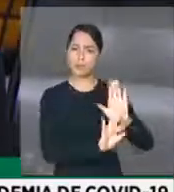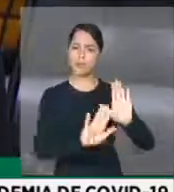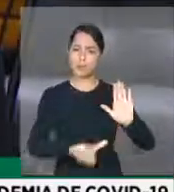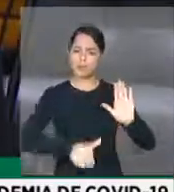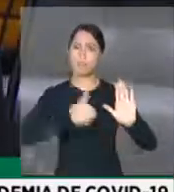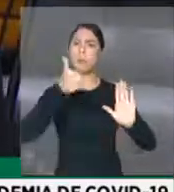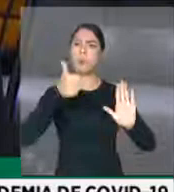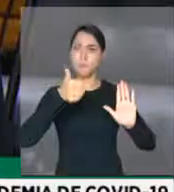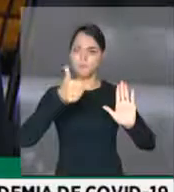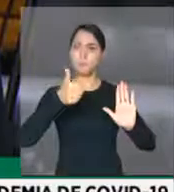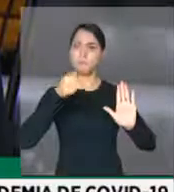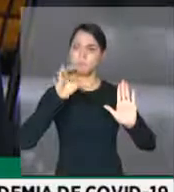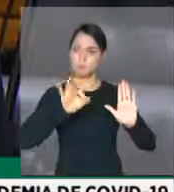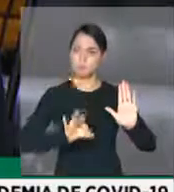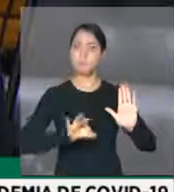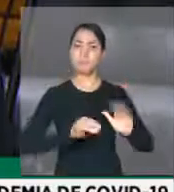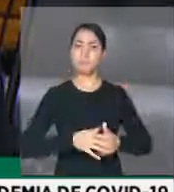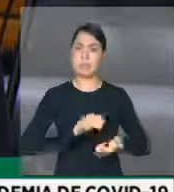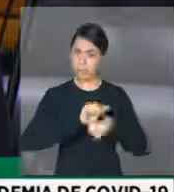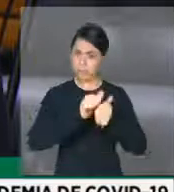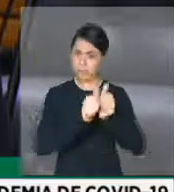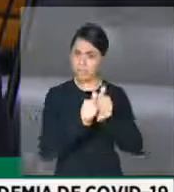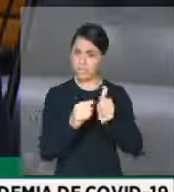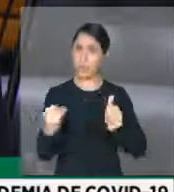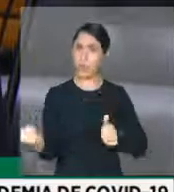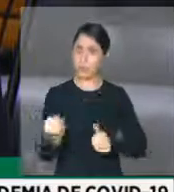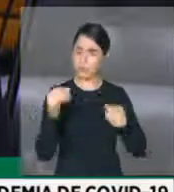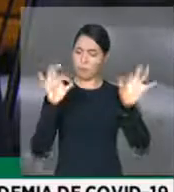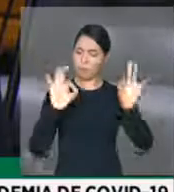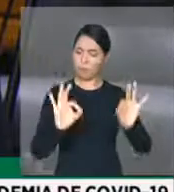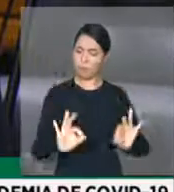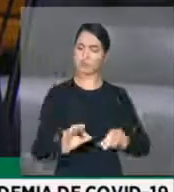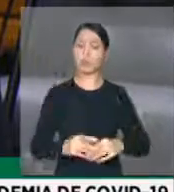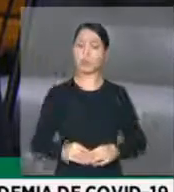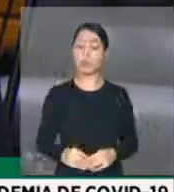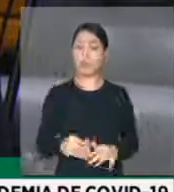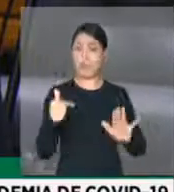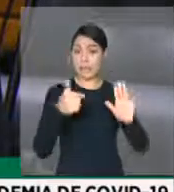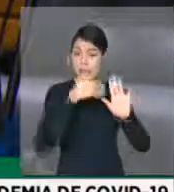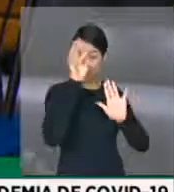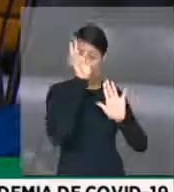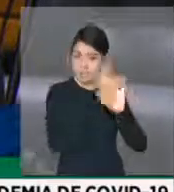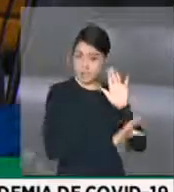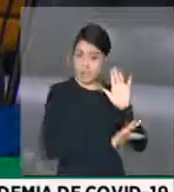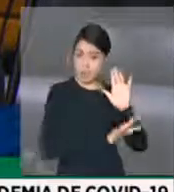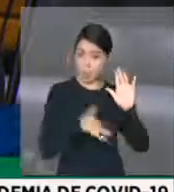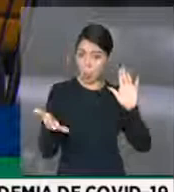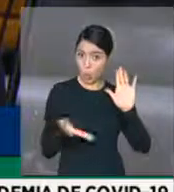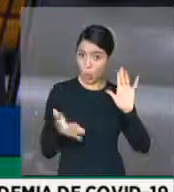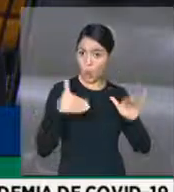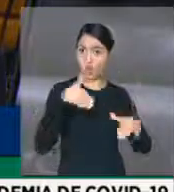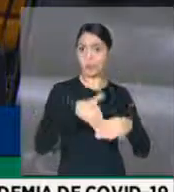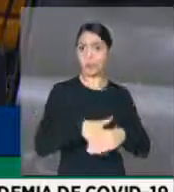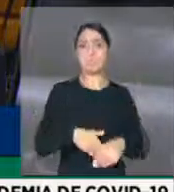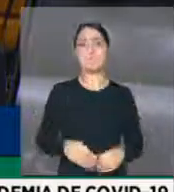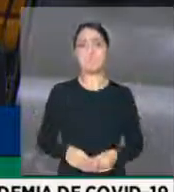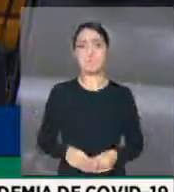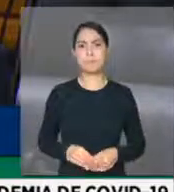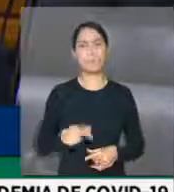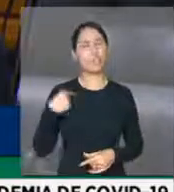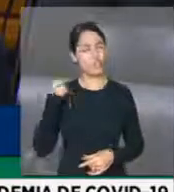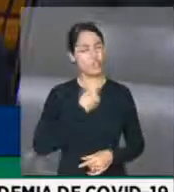texto. Ele fez aperfeiçoamentos muito importantes para que esse texto fosse votado hoje. E reconhecemos